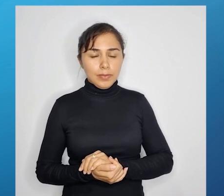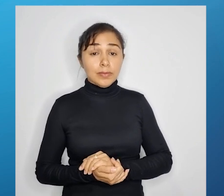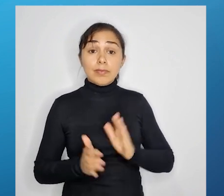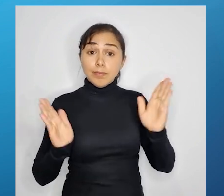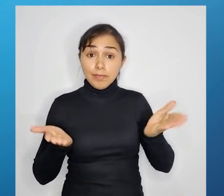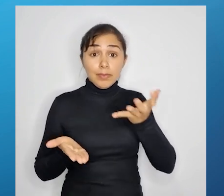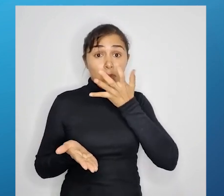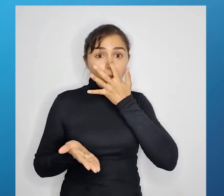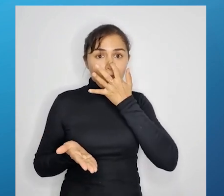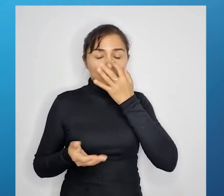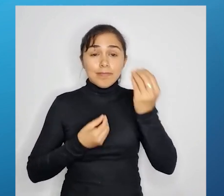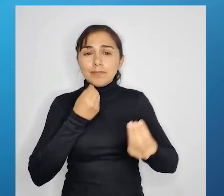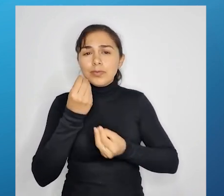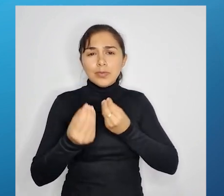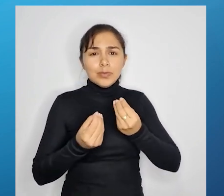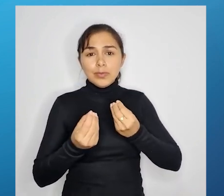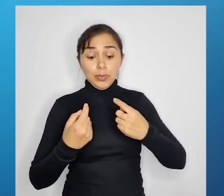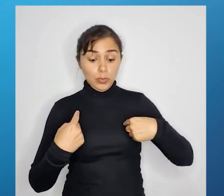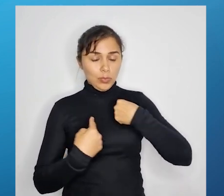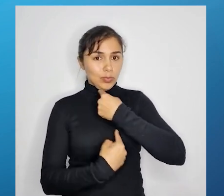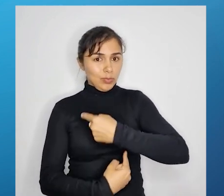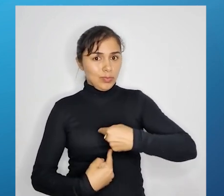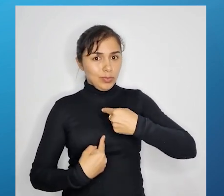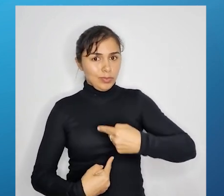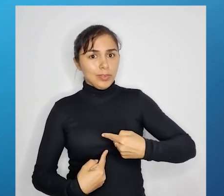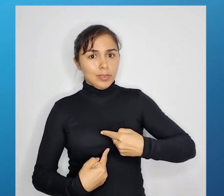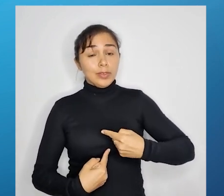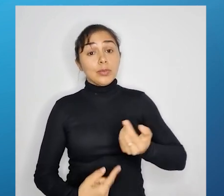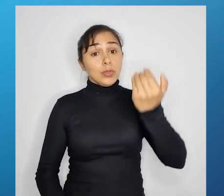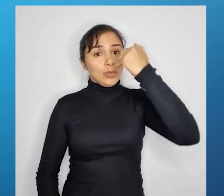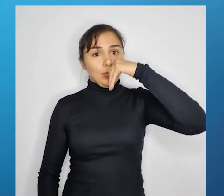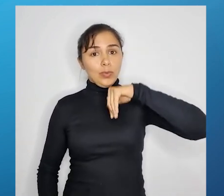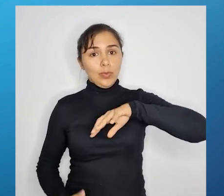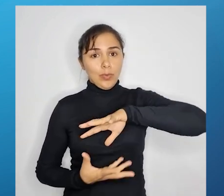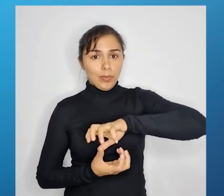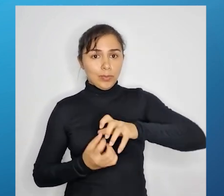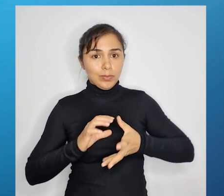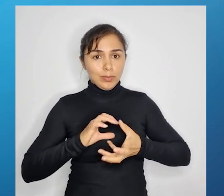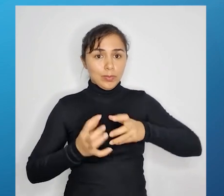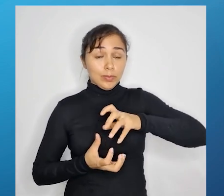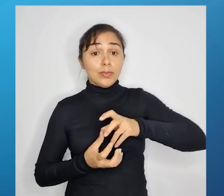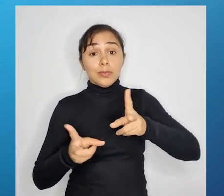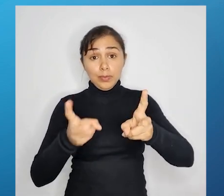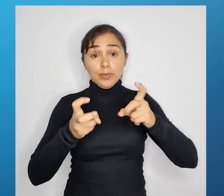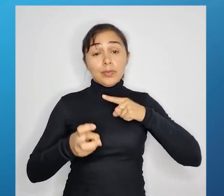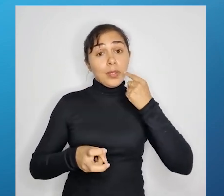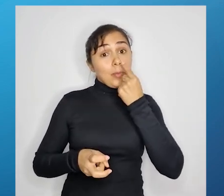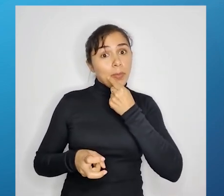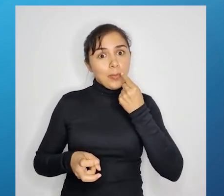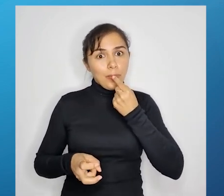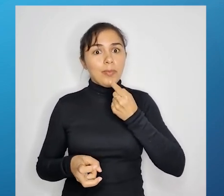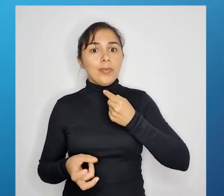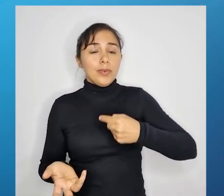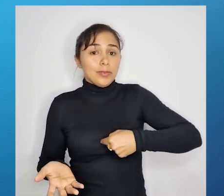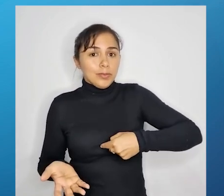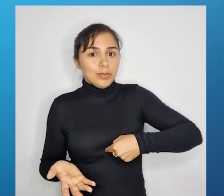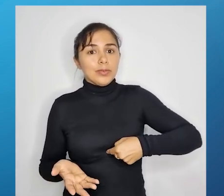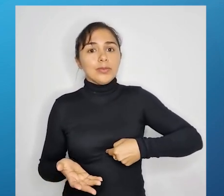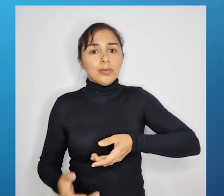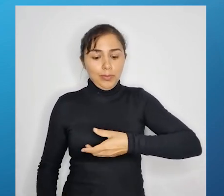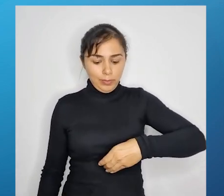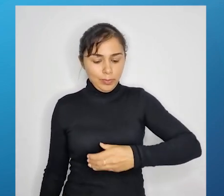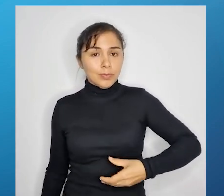Vamos observar aqui como se dá o sistema digestório. Nós temos aqui um sistema que é completo, com boca, estômago, intestino e